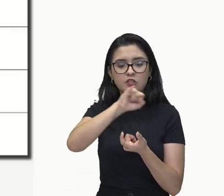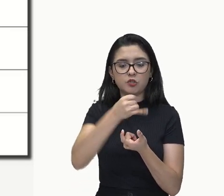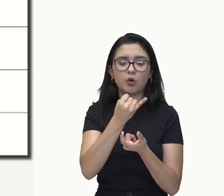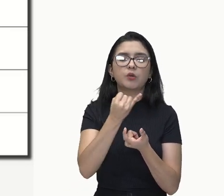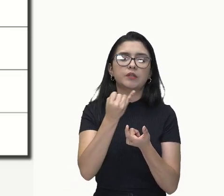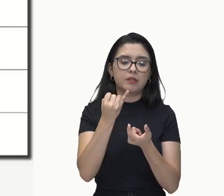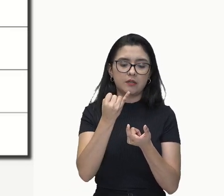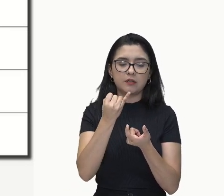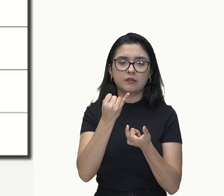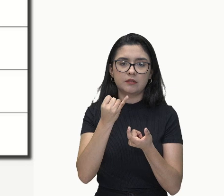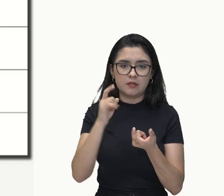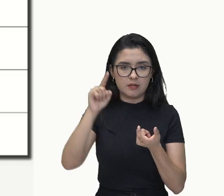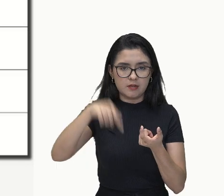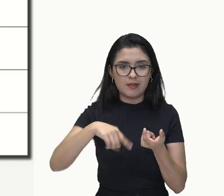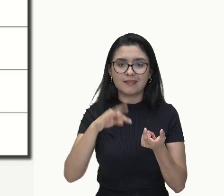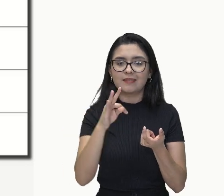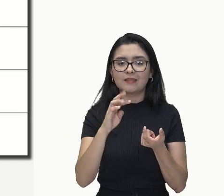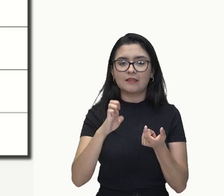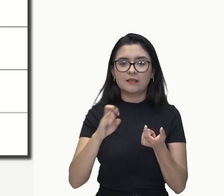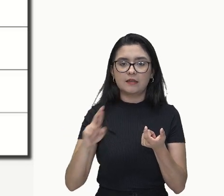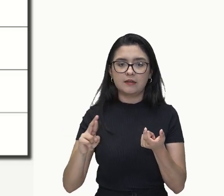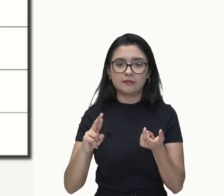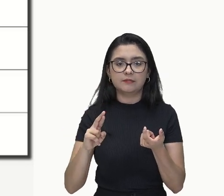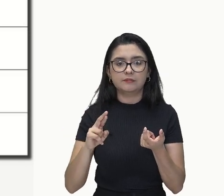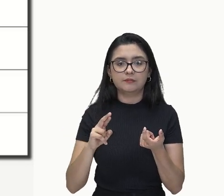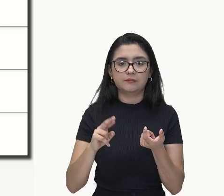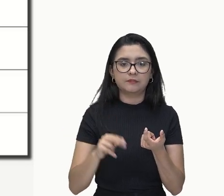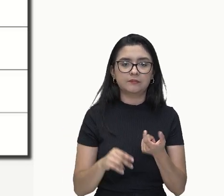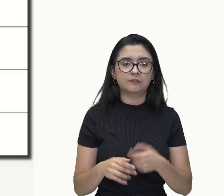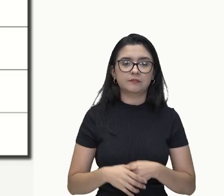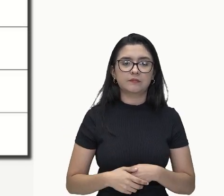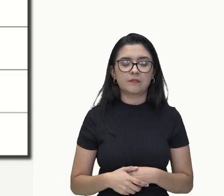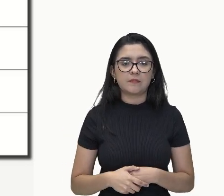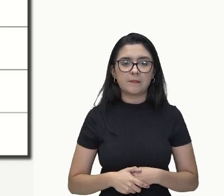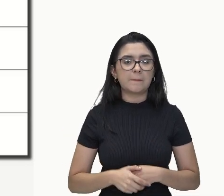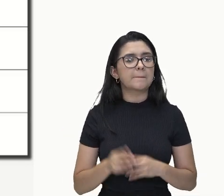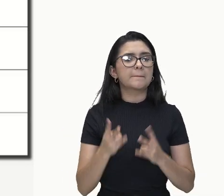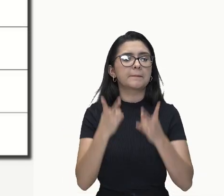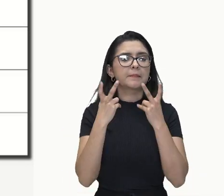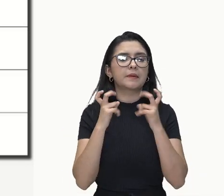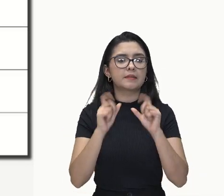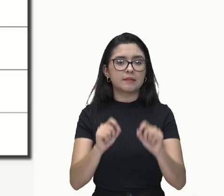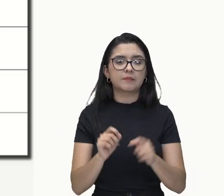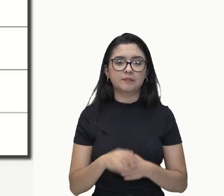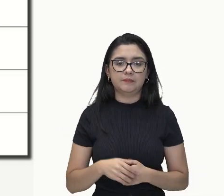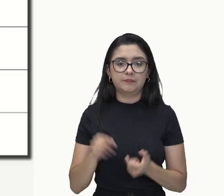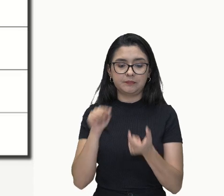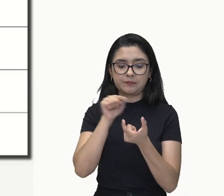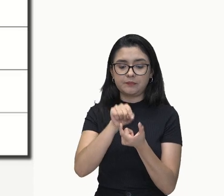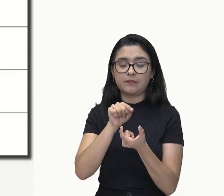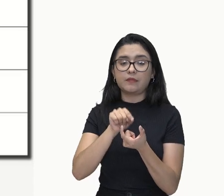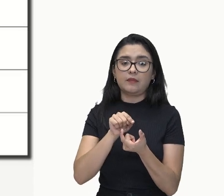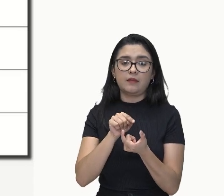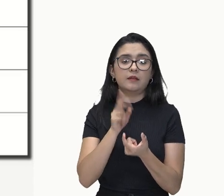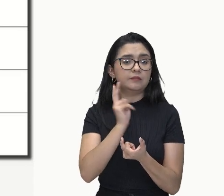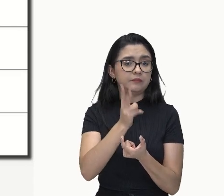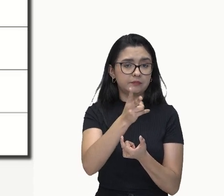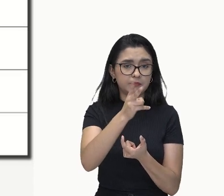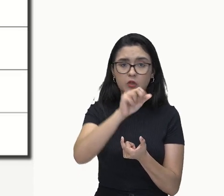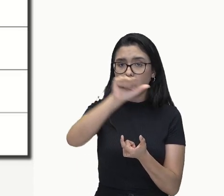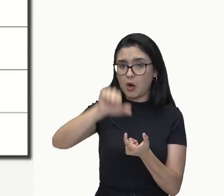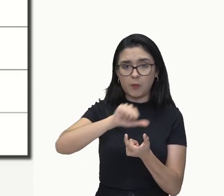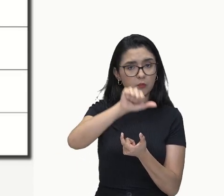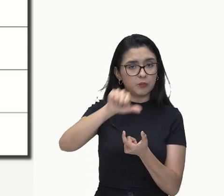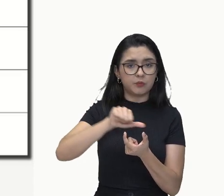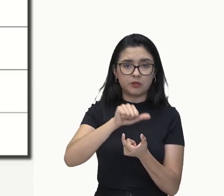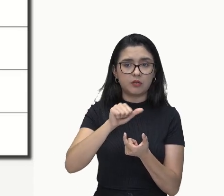espanhol nós falamos ter. O J tem esse som gutural, né? Percebam que a raiz, como ele é regular, está presente aqui, ó,